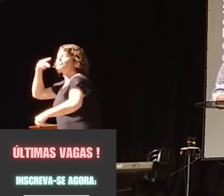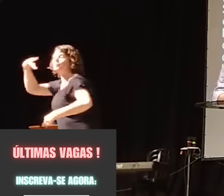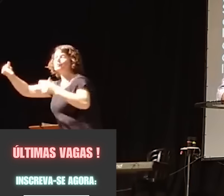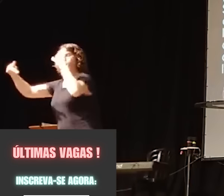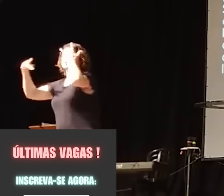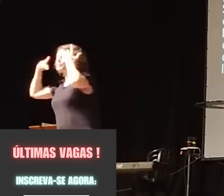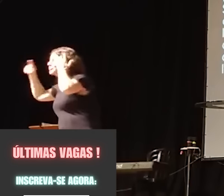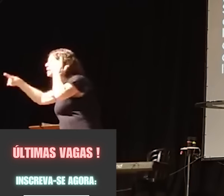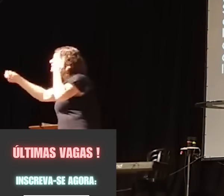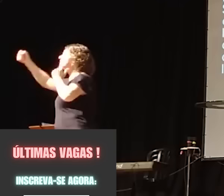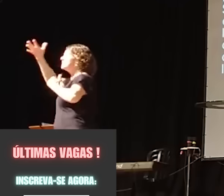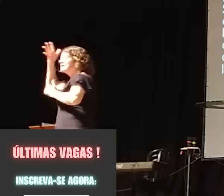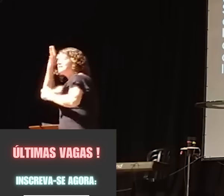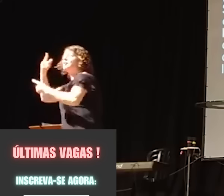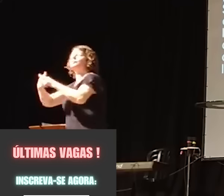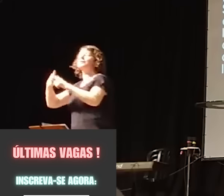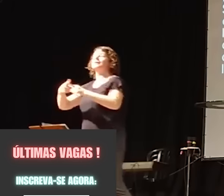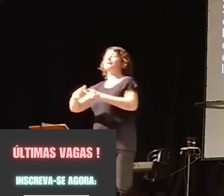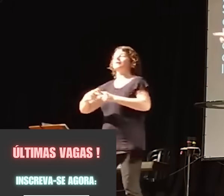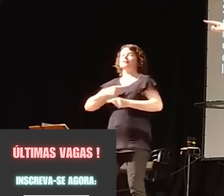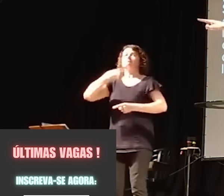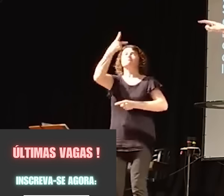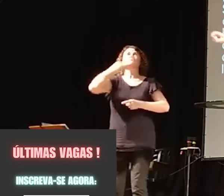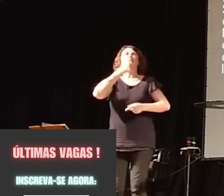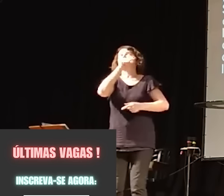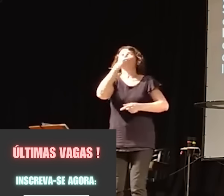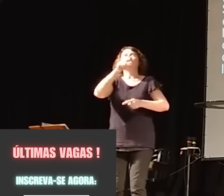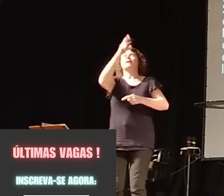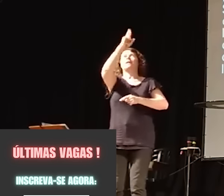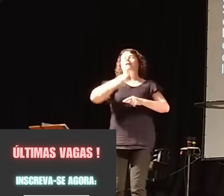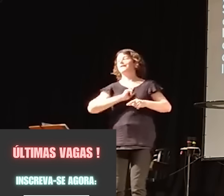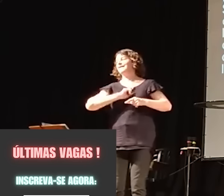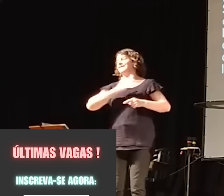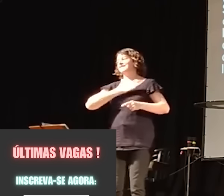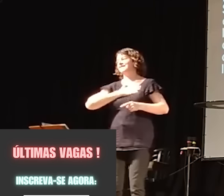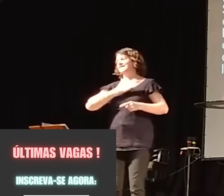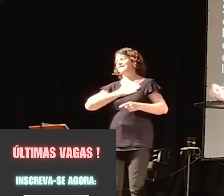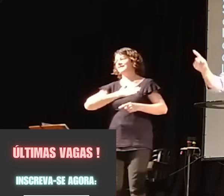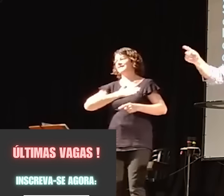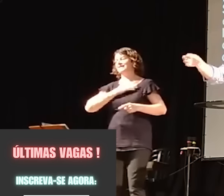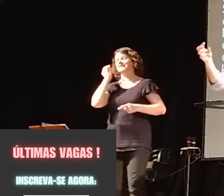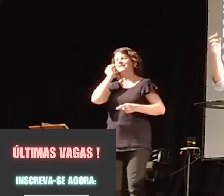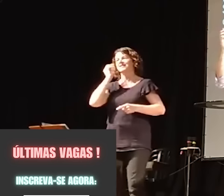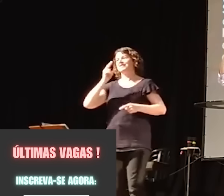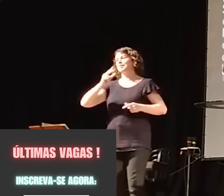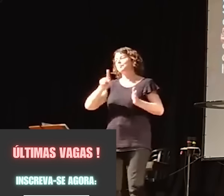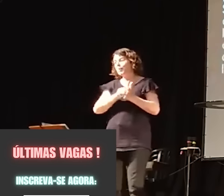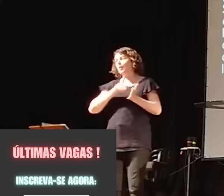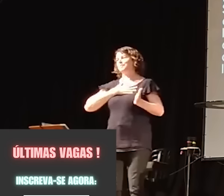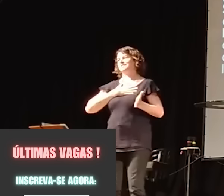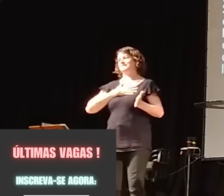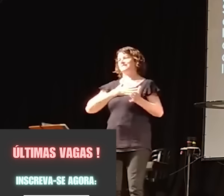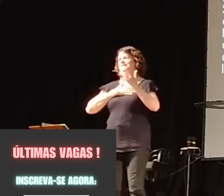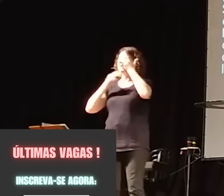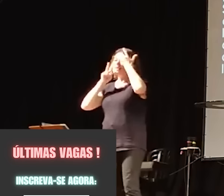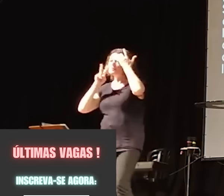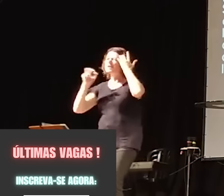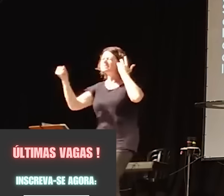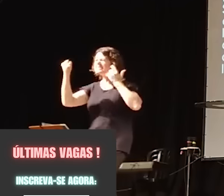tempo Sabe por que que Saul foi buscar a feiticeira de andor porque Deus não falava com ele Ó